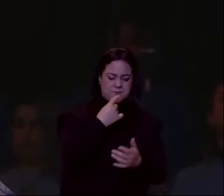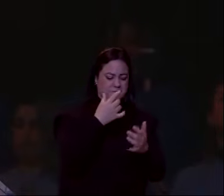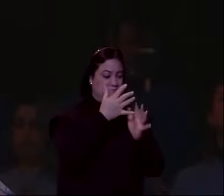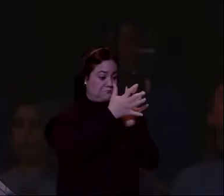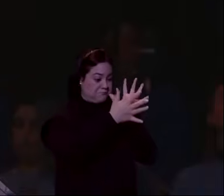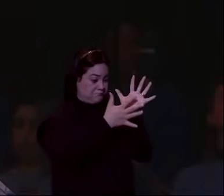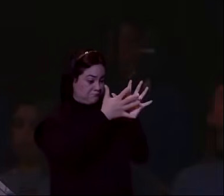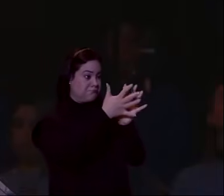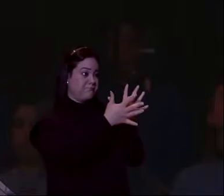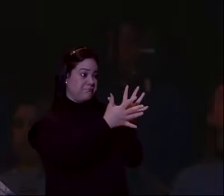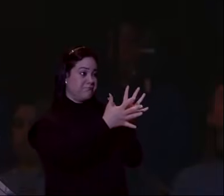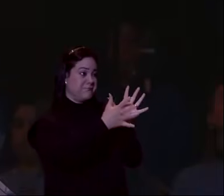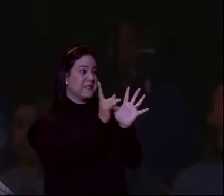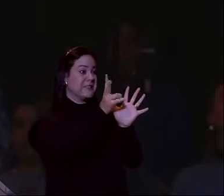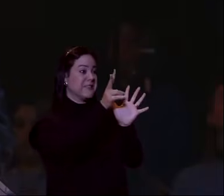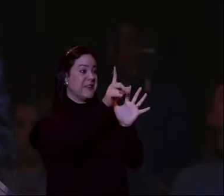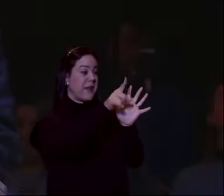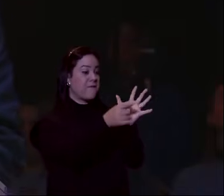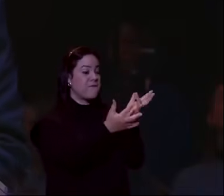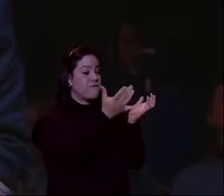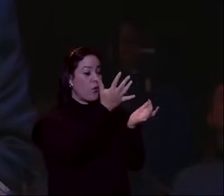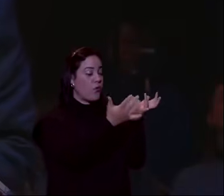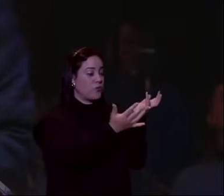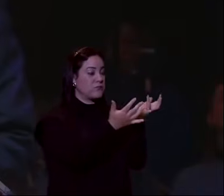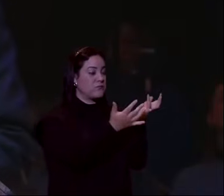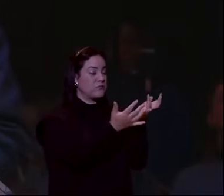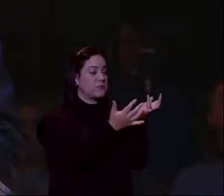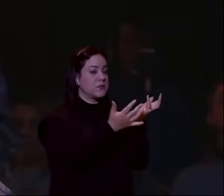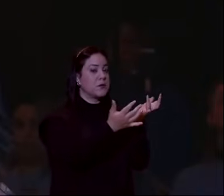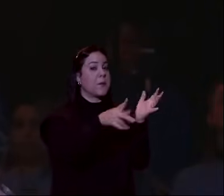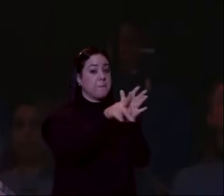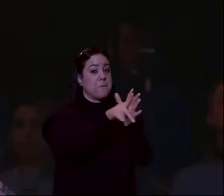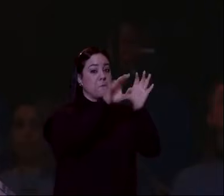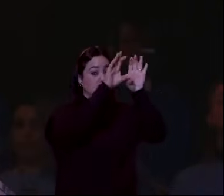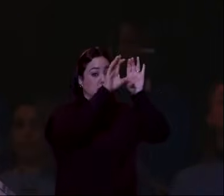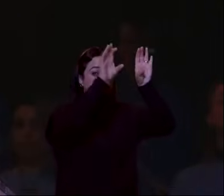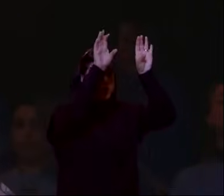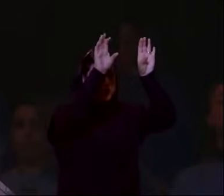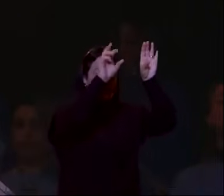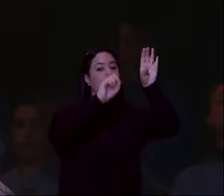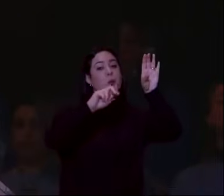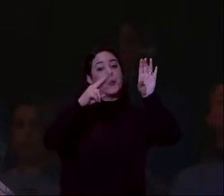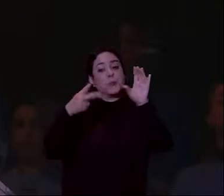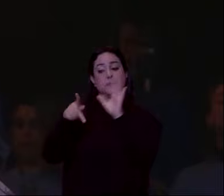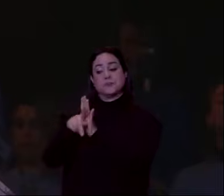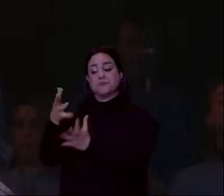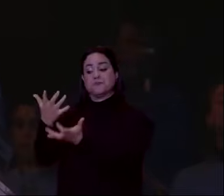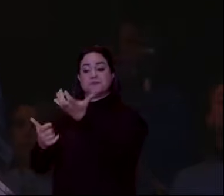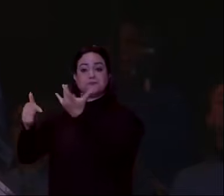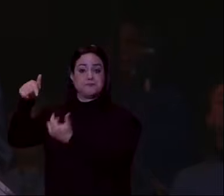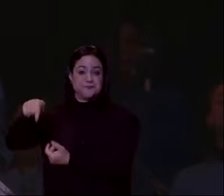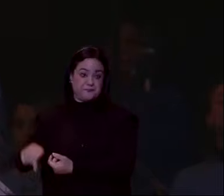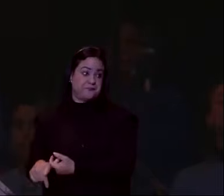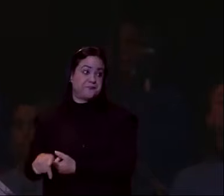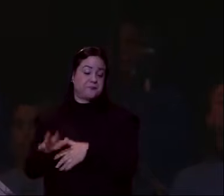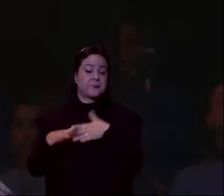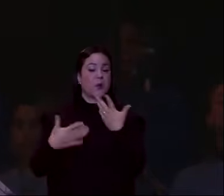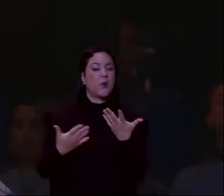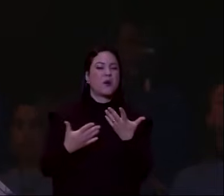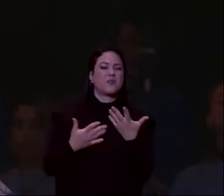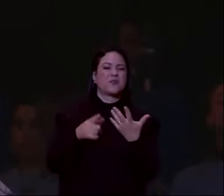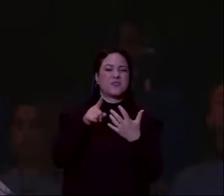no testemunho de Jesus, ou do inferno, quando a sua boca é usada para